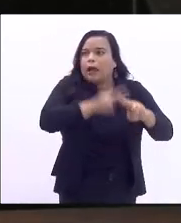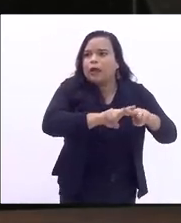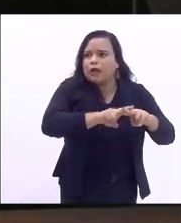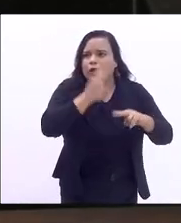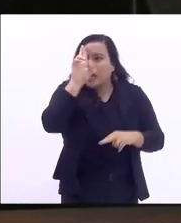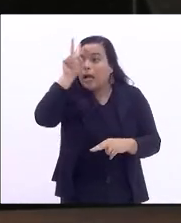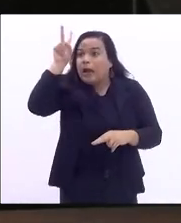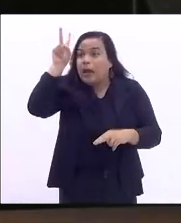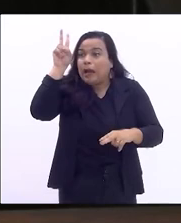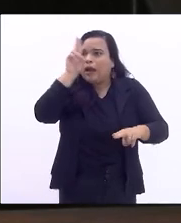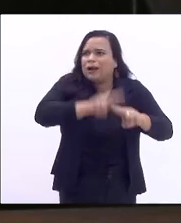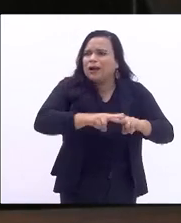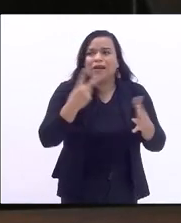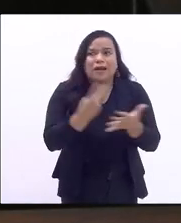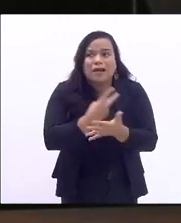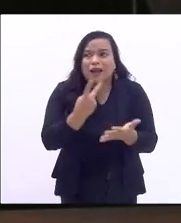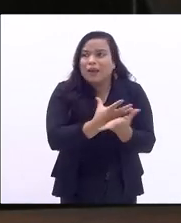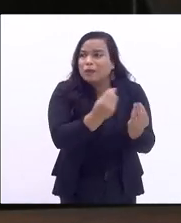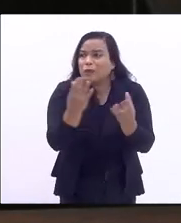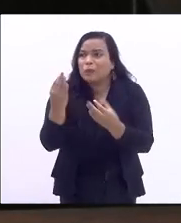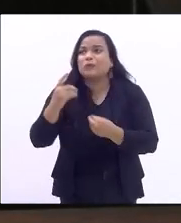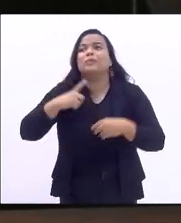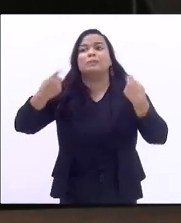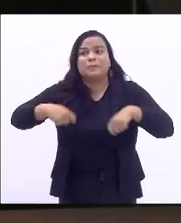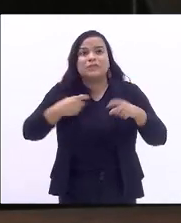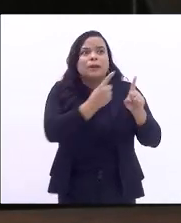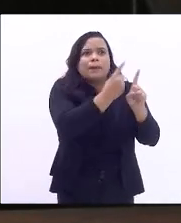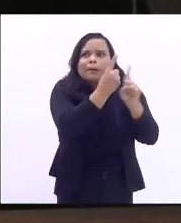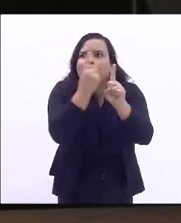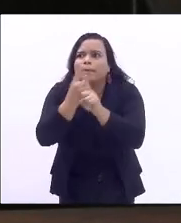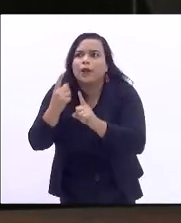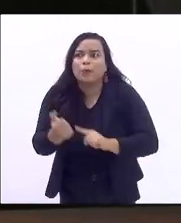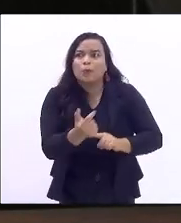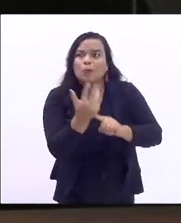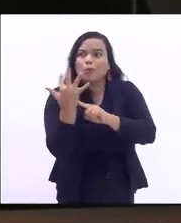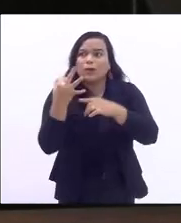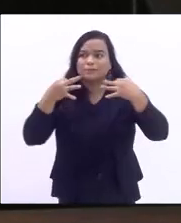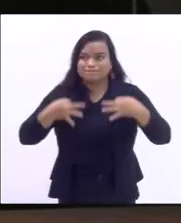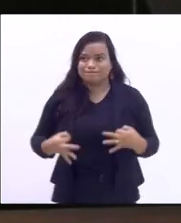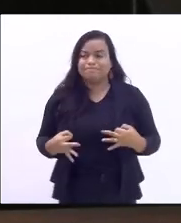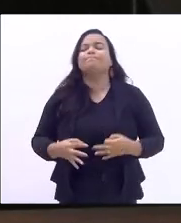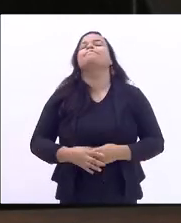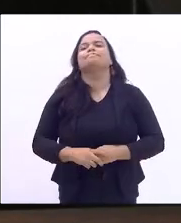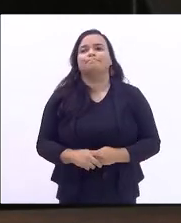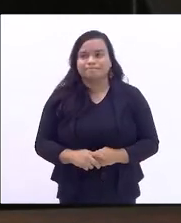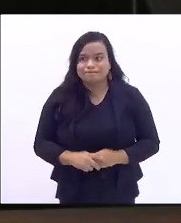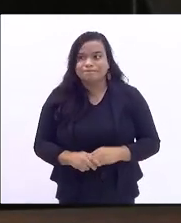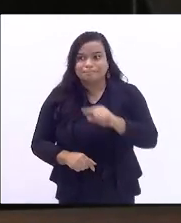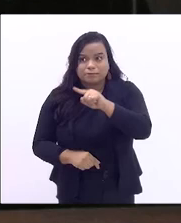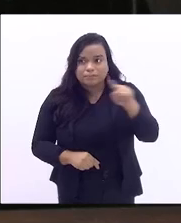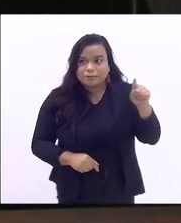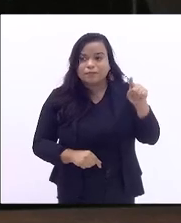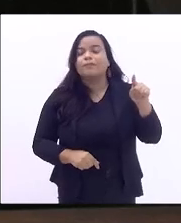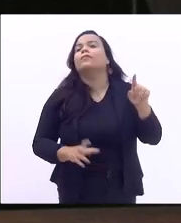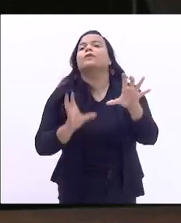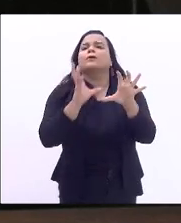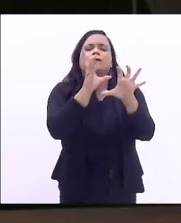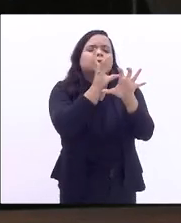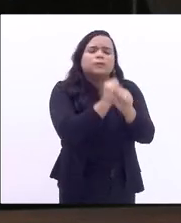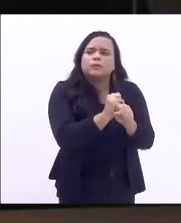e eu acho que precisamos trazer esses números o e desses números existentes